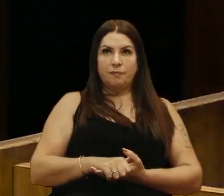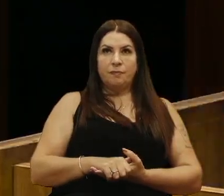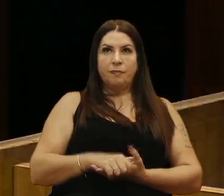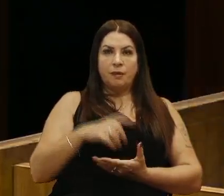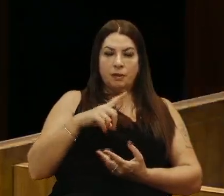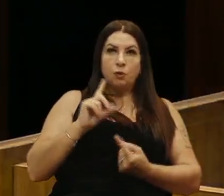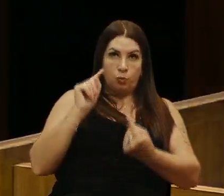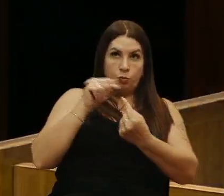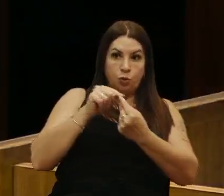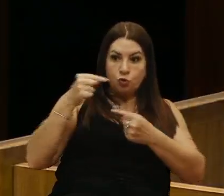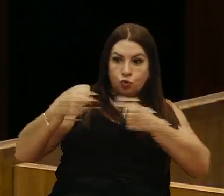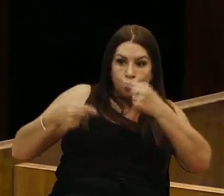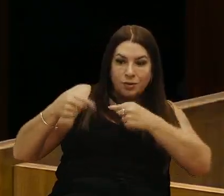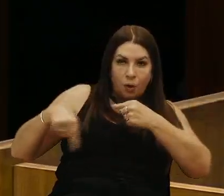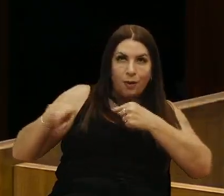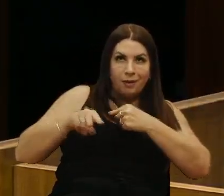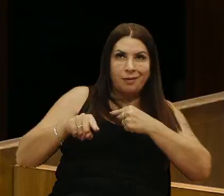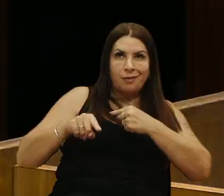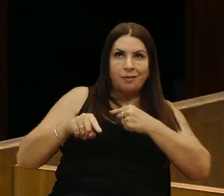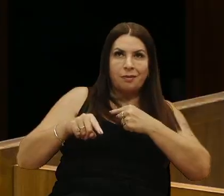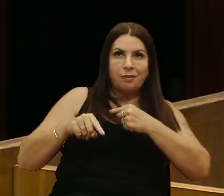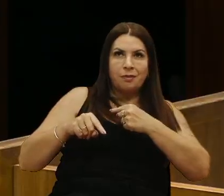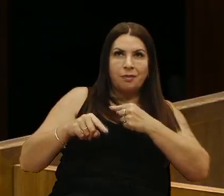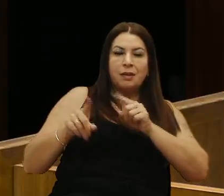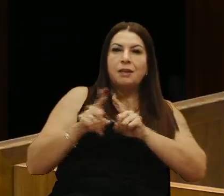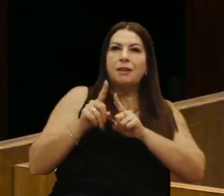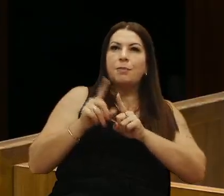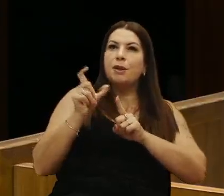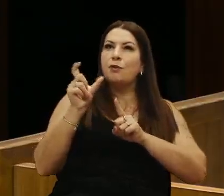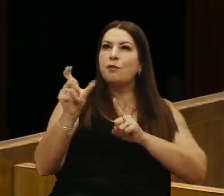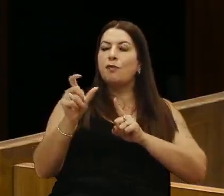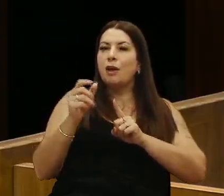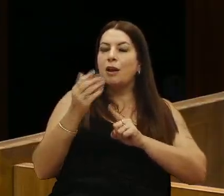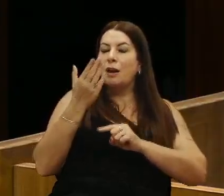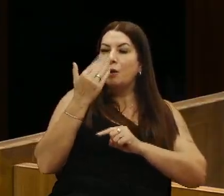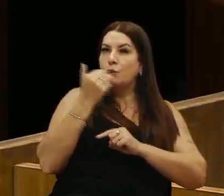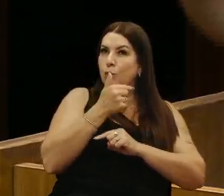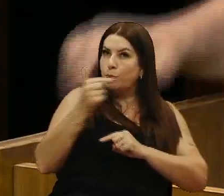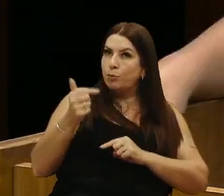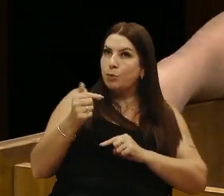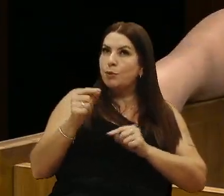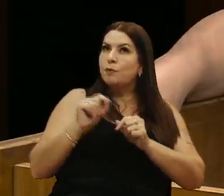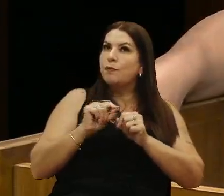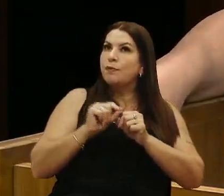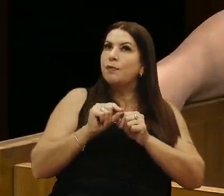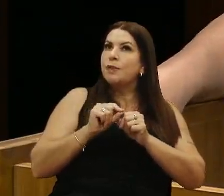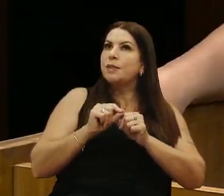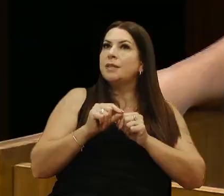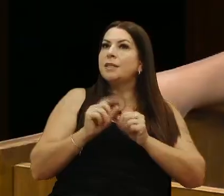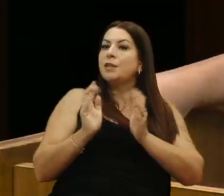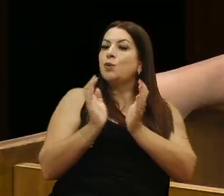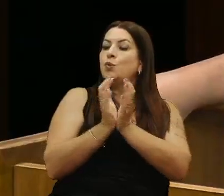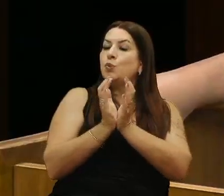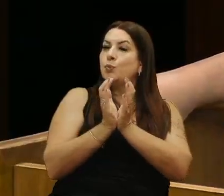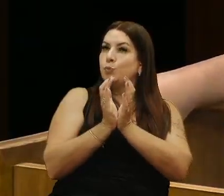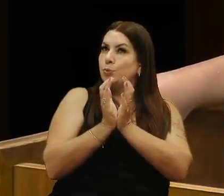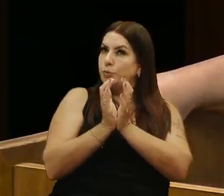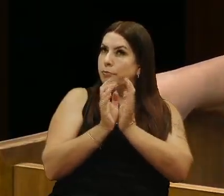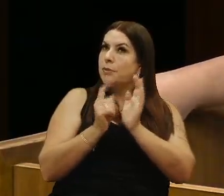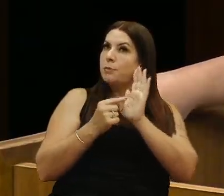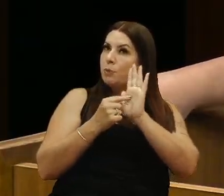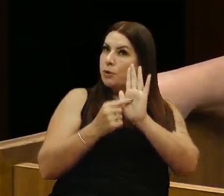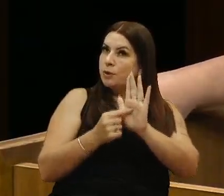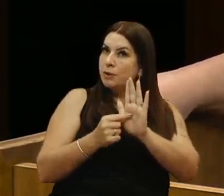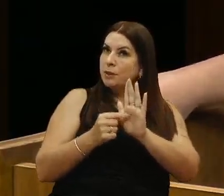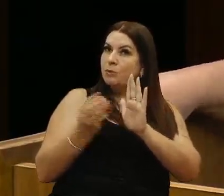A discussão da reposição do Vale Alimentação foi feita de maneira coletiva e colocamos